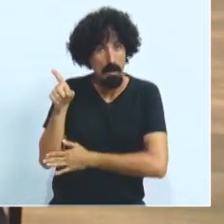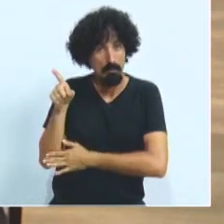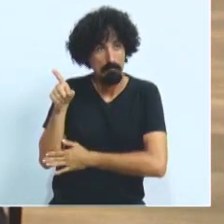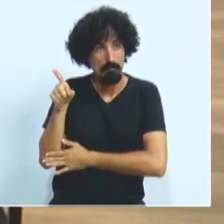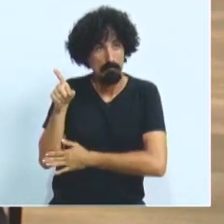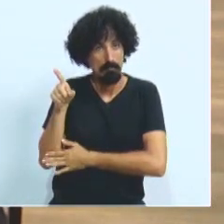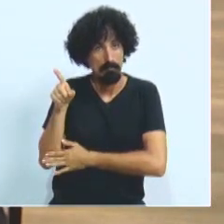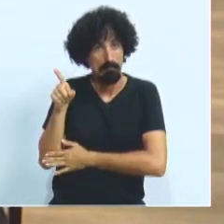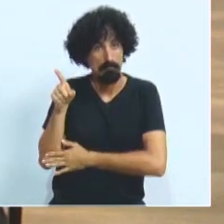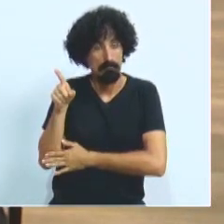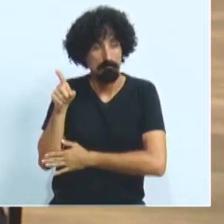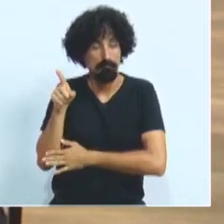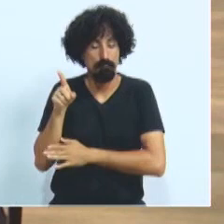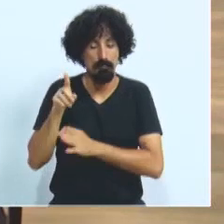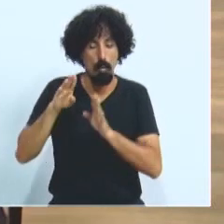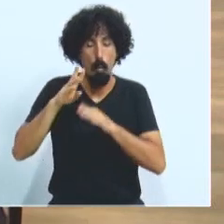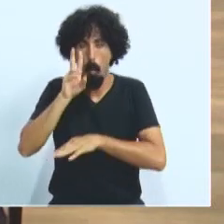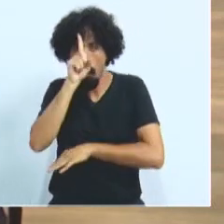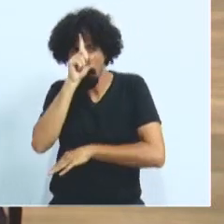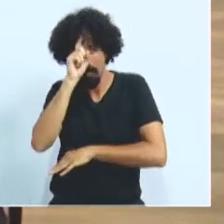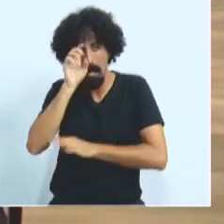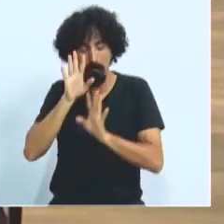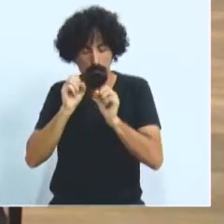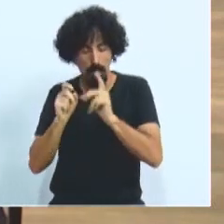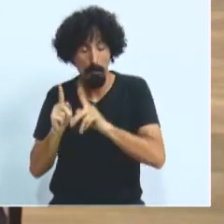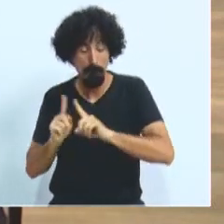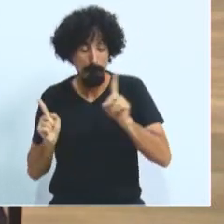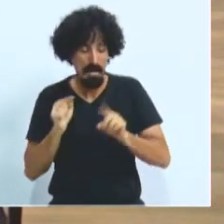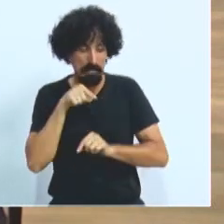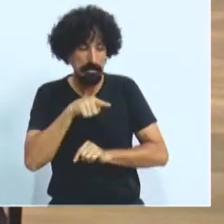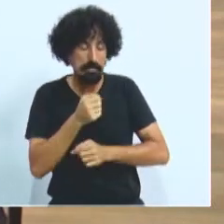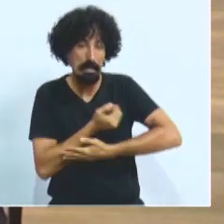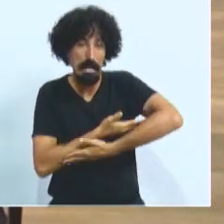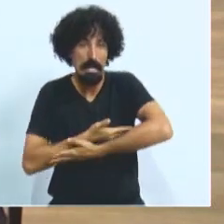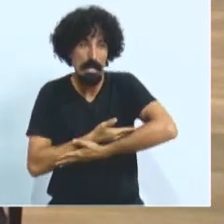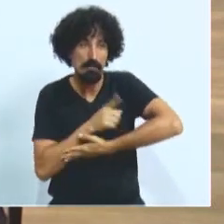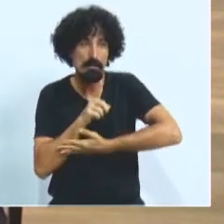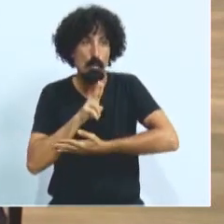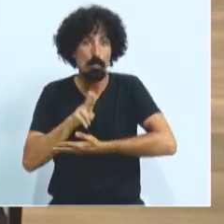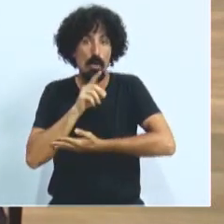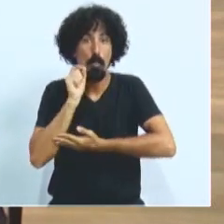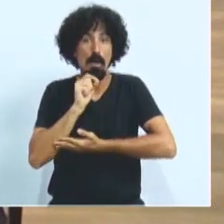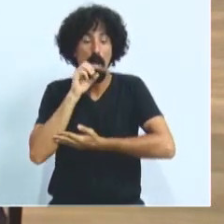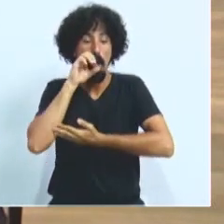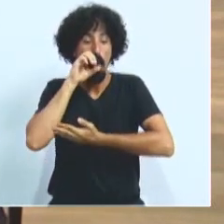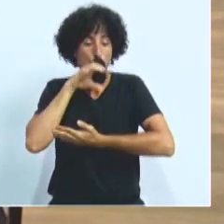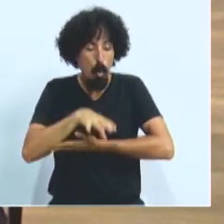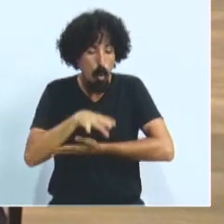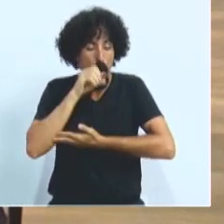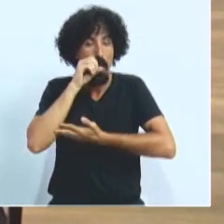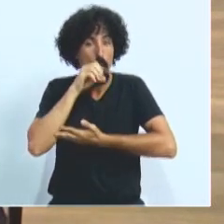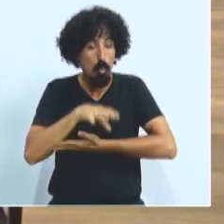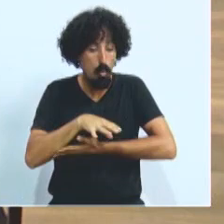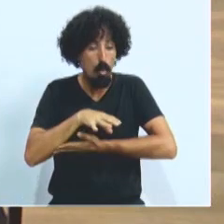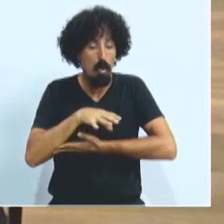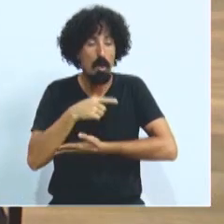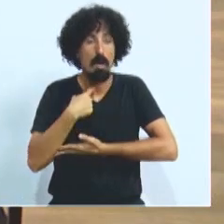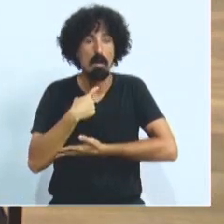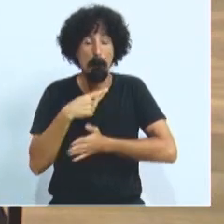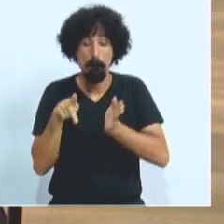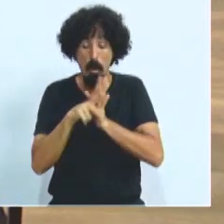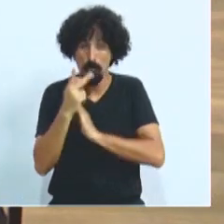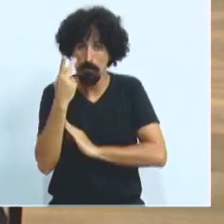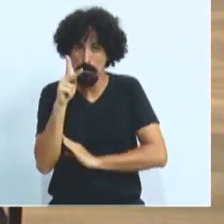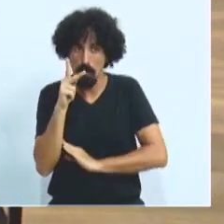na criança, principalmente um recém-nascido. Você pode causar um trauma. O que você vai fazer? Você vai usar só o ar das bochechas